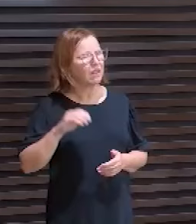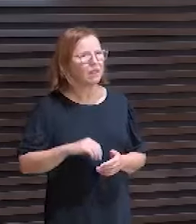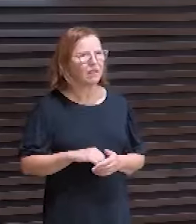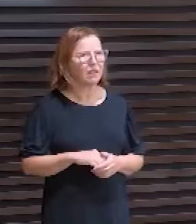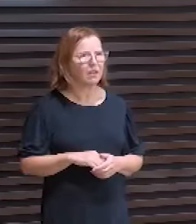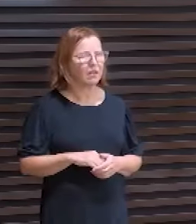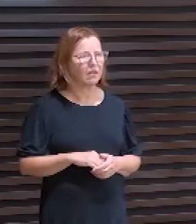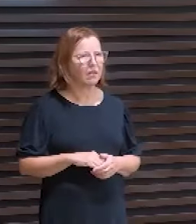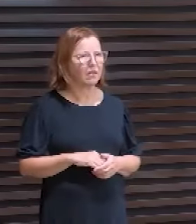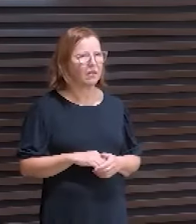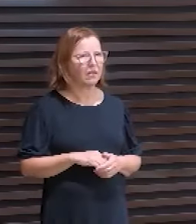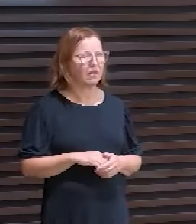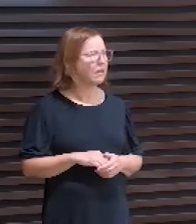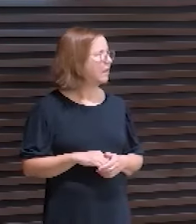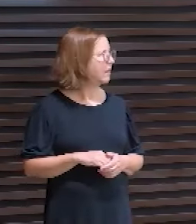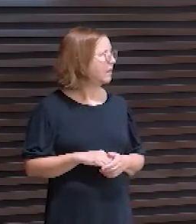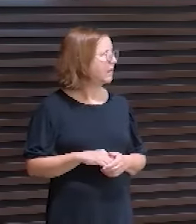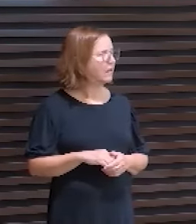oi